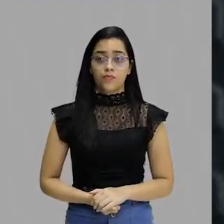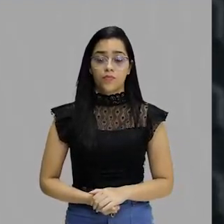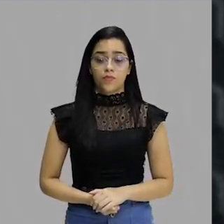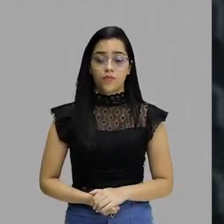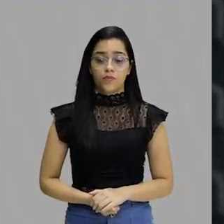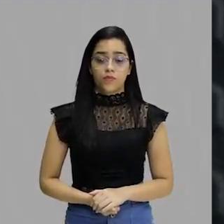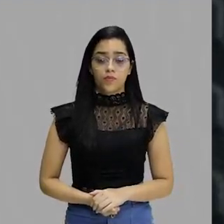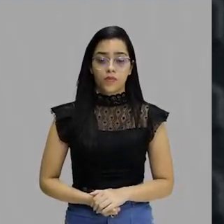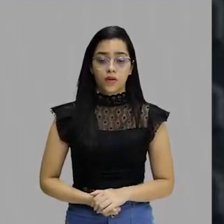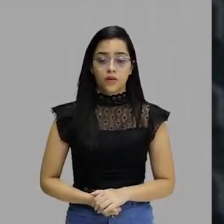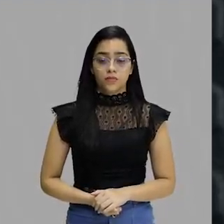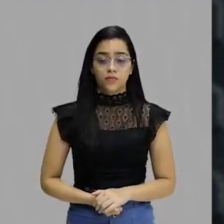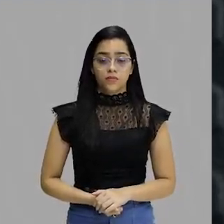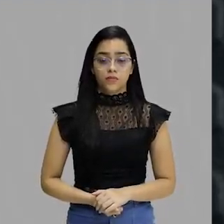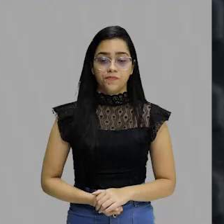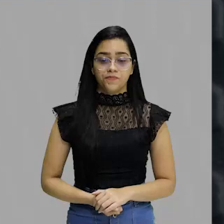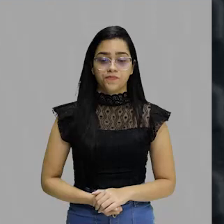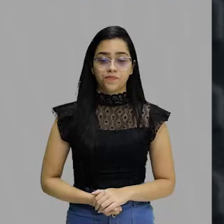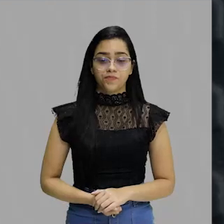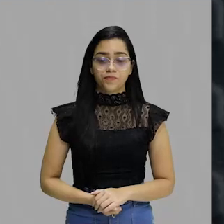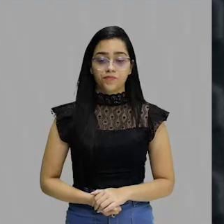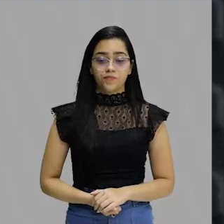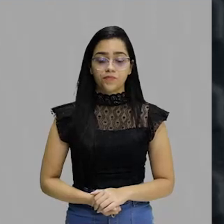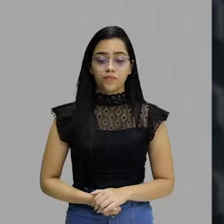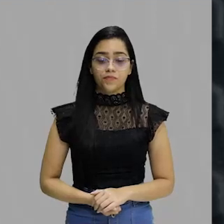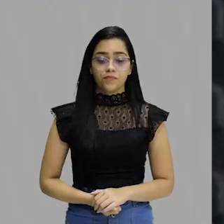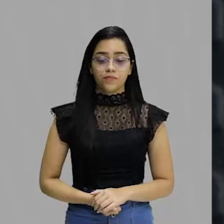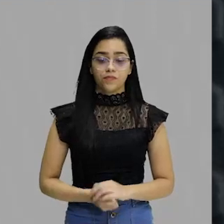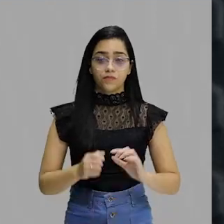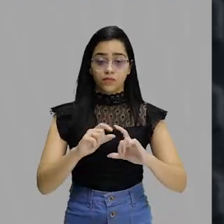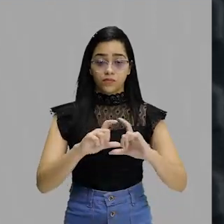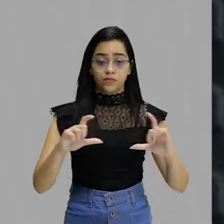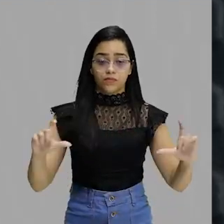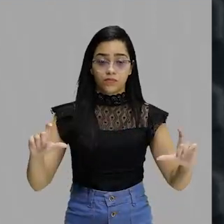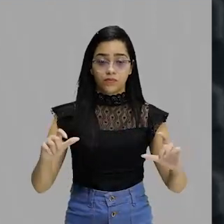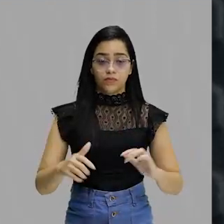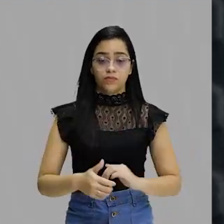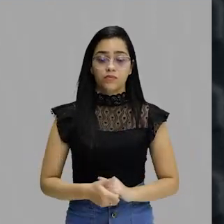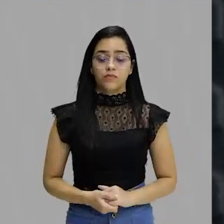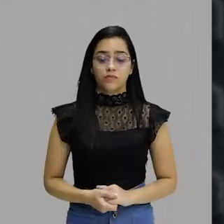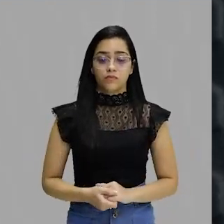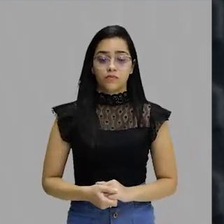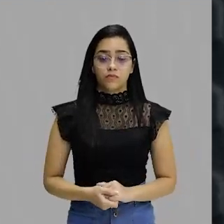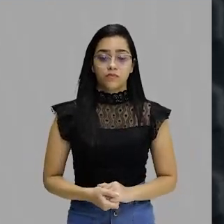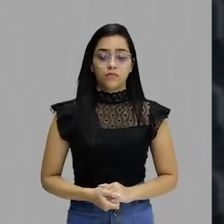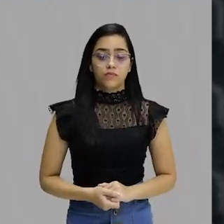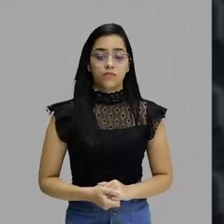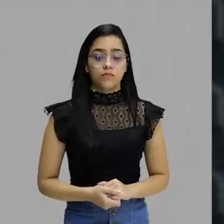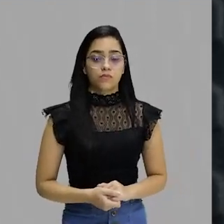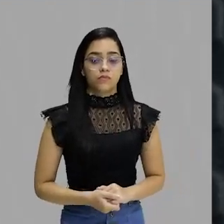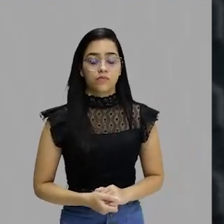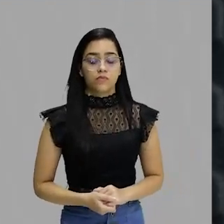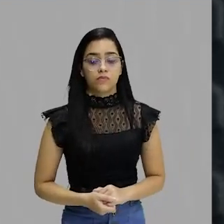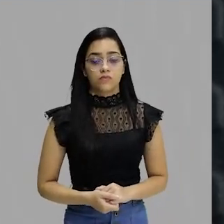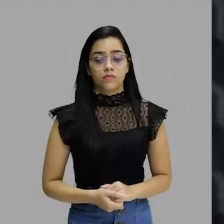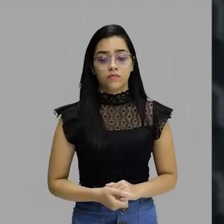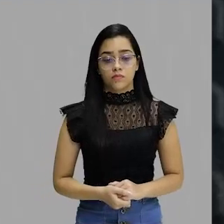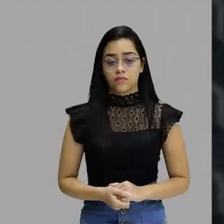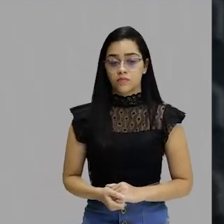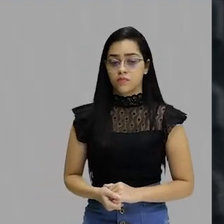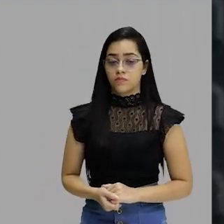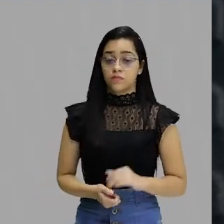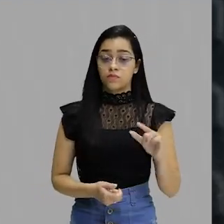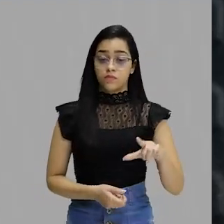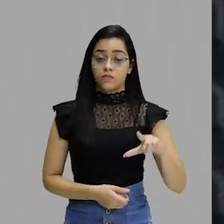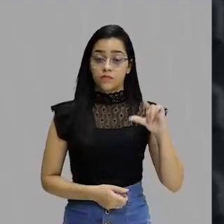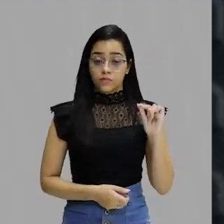começa fazendo essa primeira afirmação. A respeito das relações ecológicas, foram feitas algumas